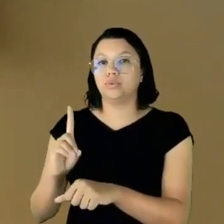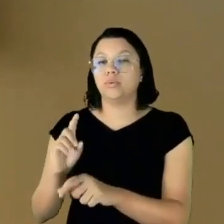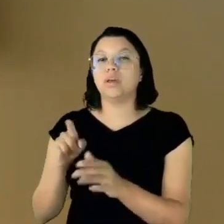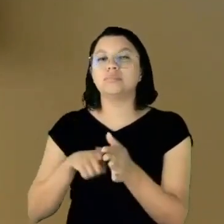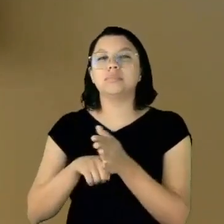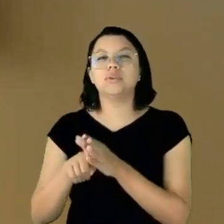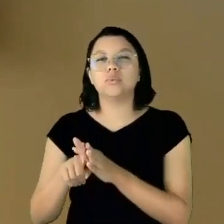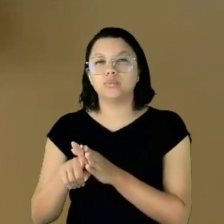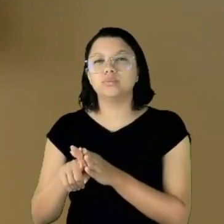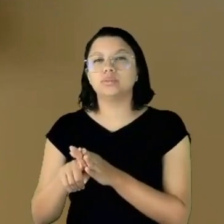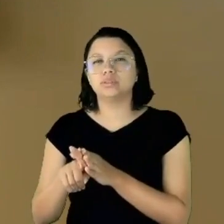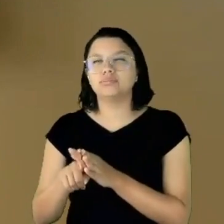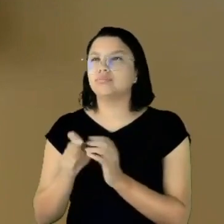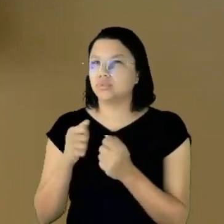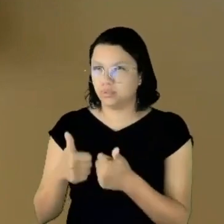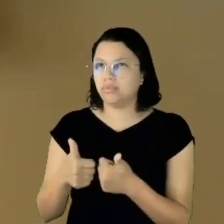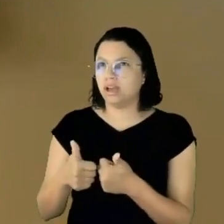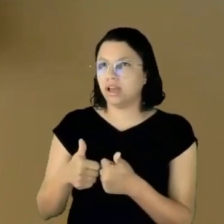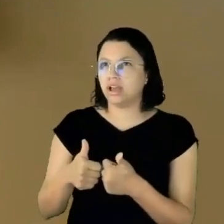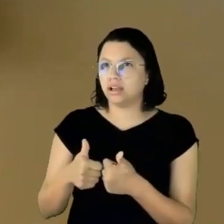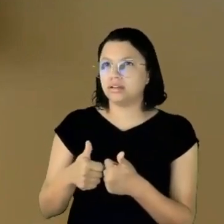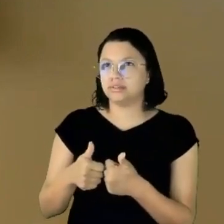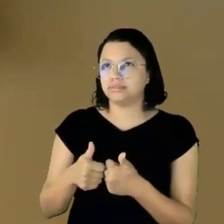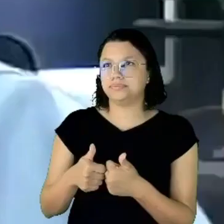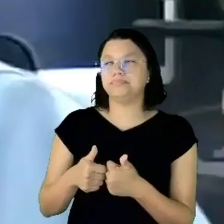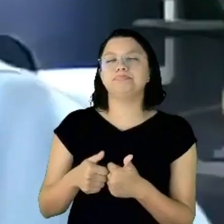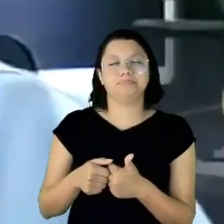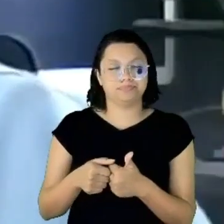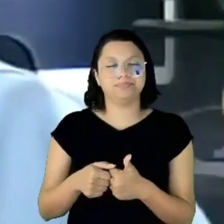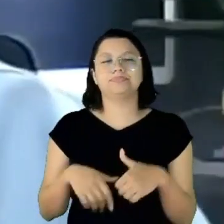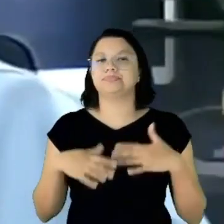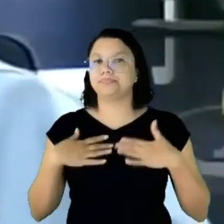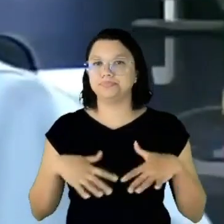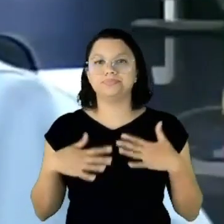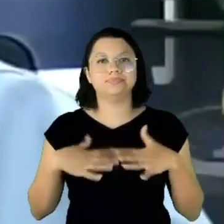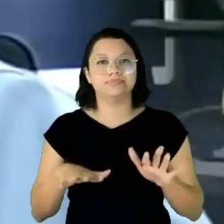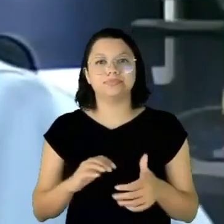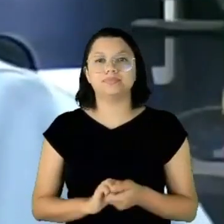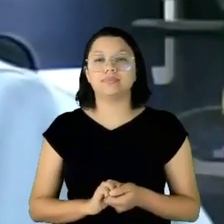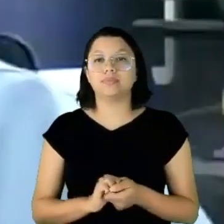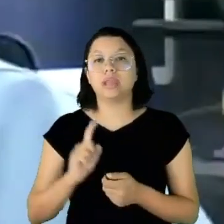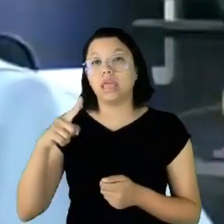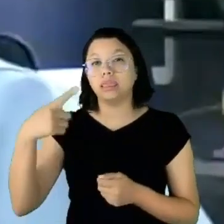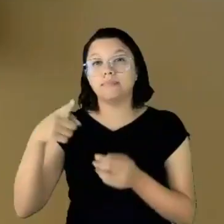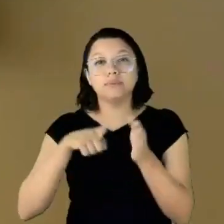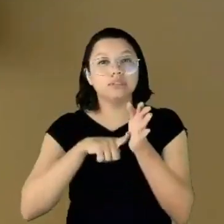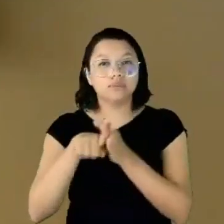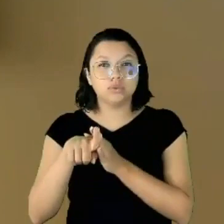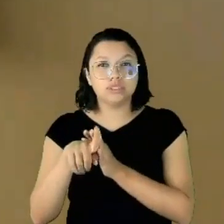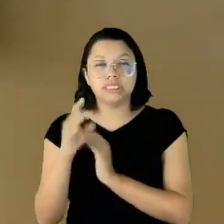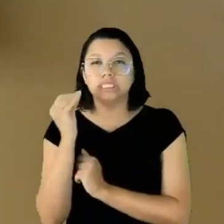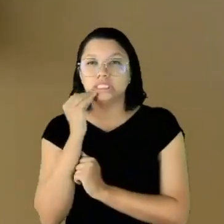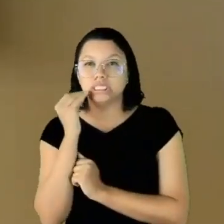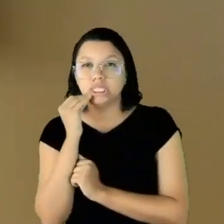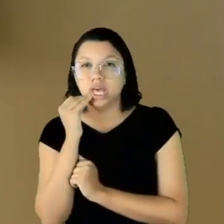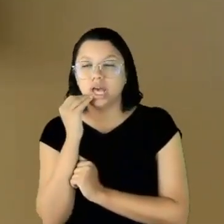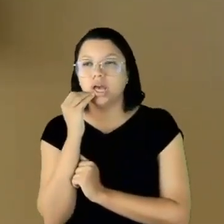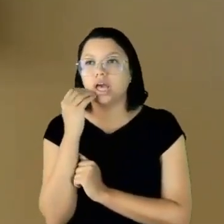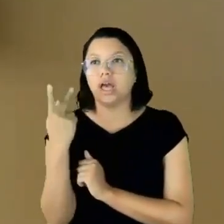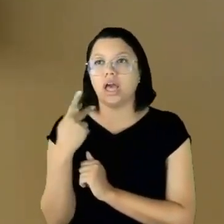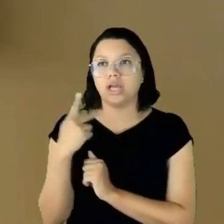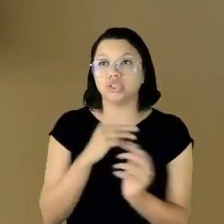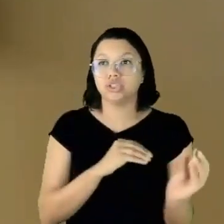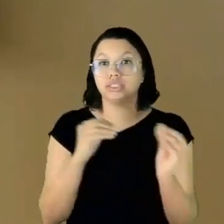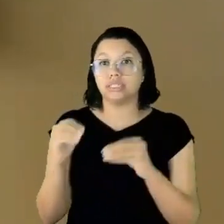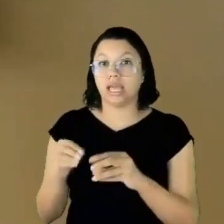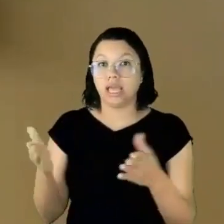ficaram para frente eu não sei se está bem assim para você Denilson a gente passar para você se você puder responder tentar aí